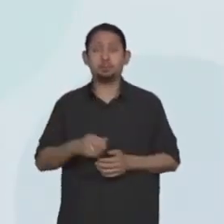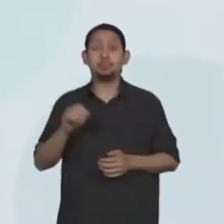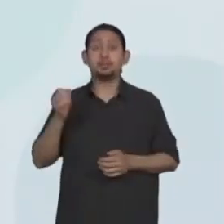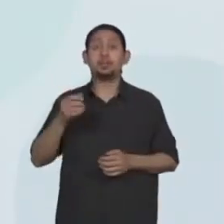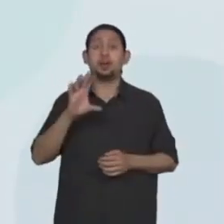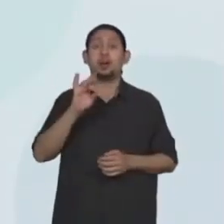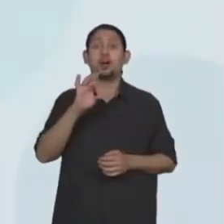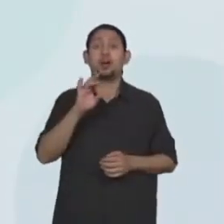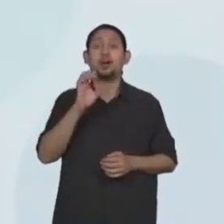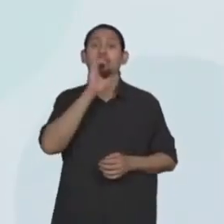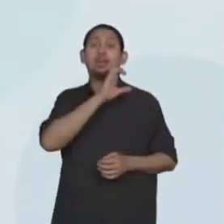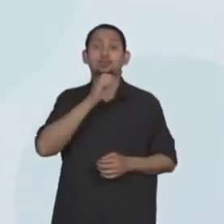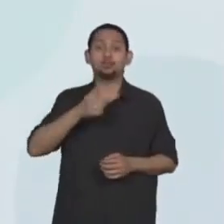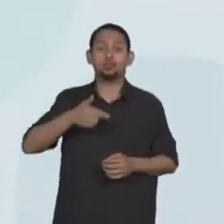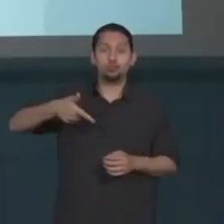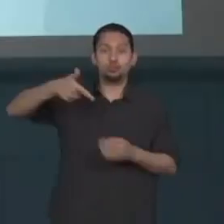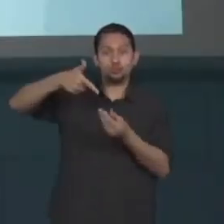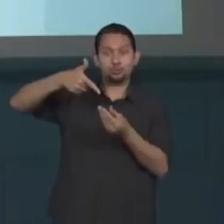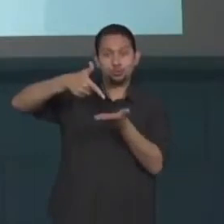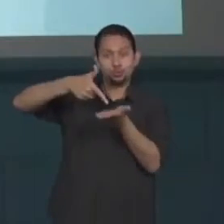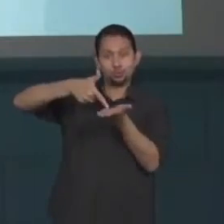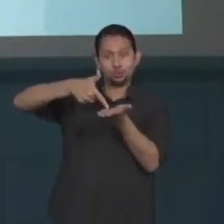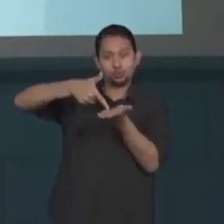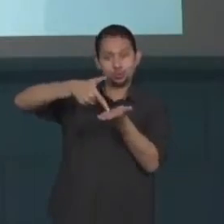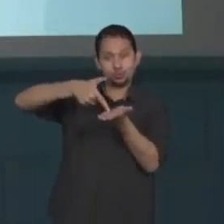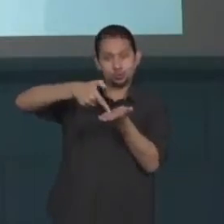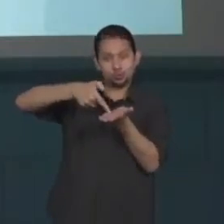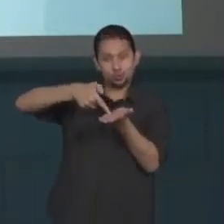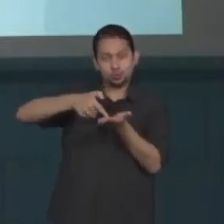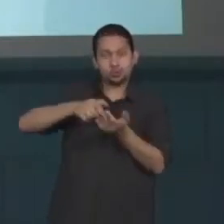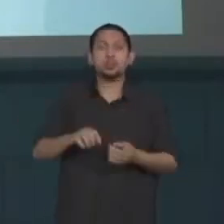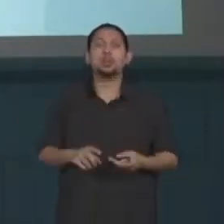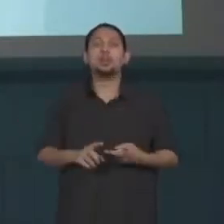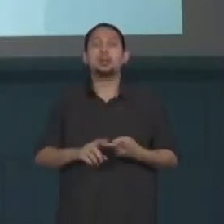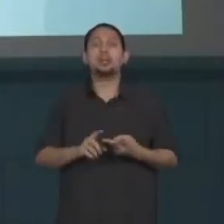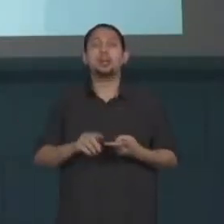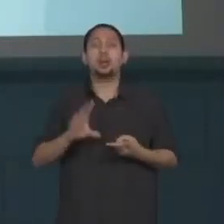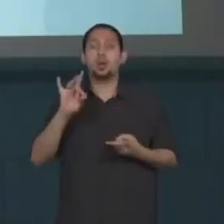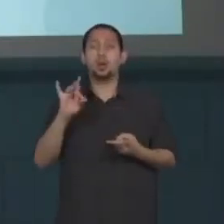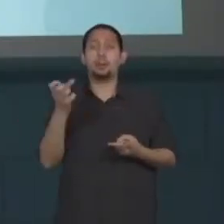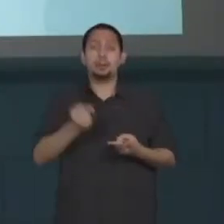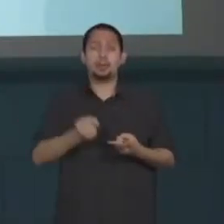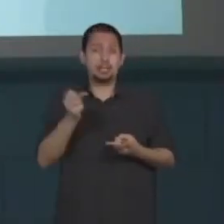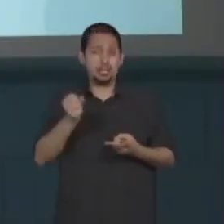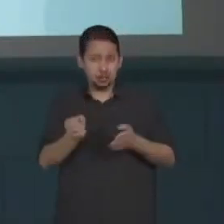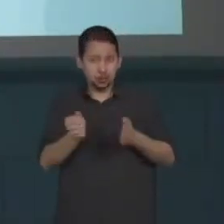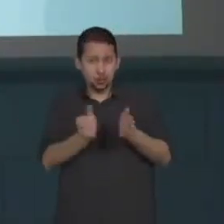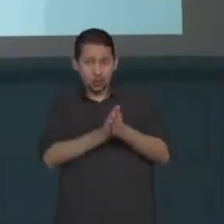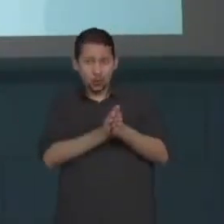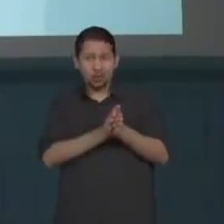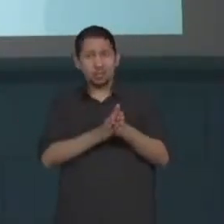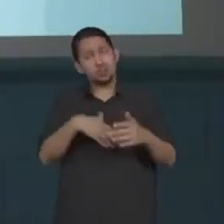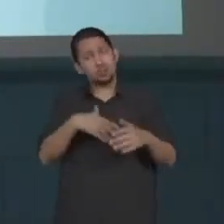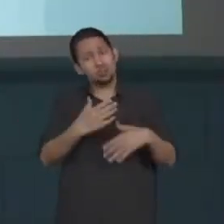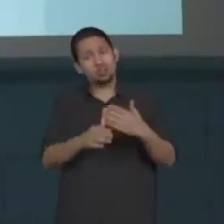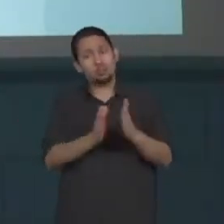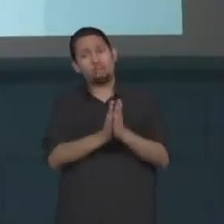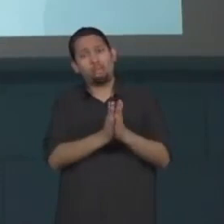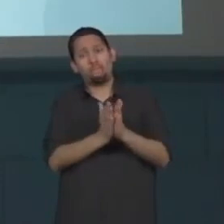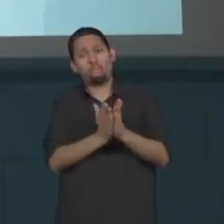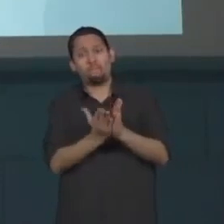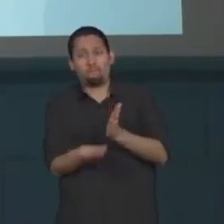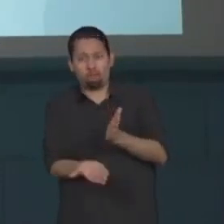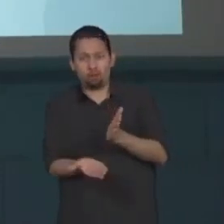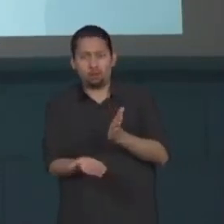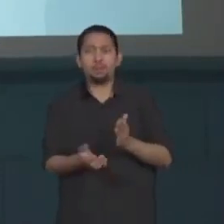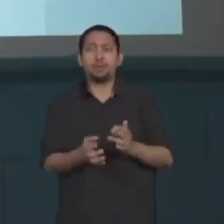quente, cola branca eu não recomendo, que ela vai soltando com o tempo. Você pode usar uma cola,